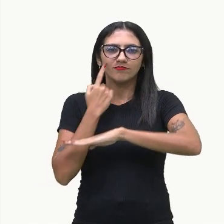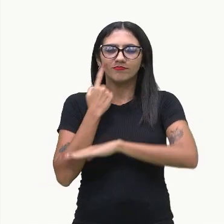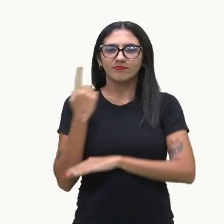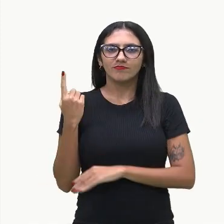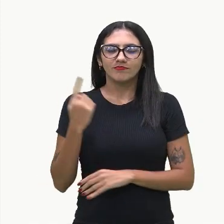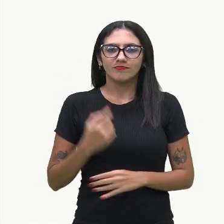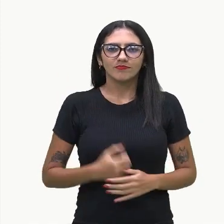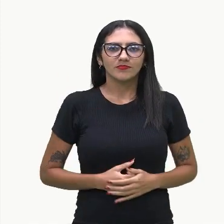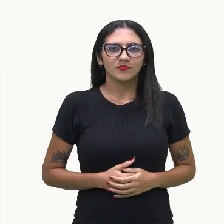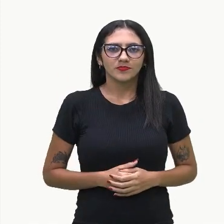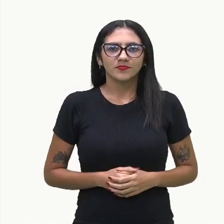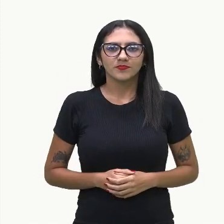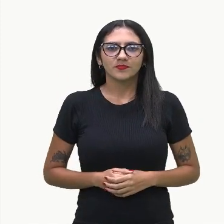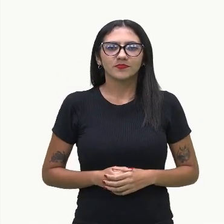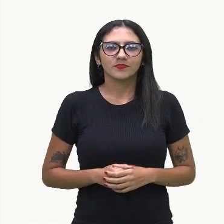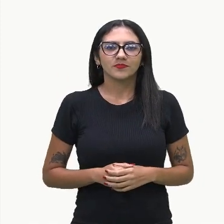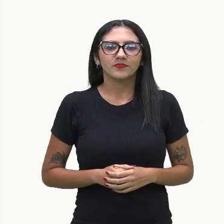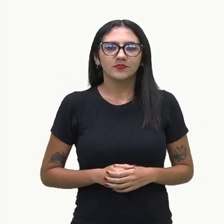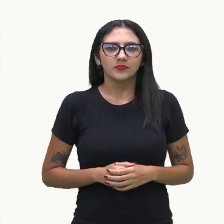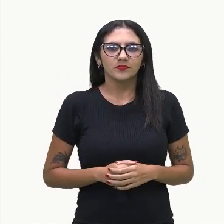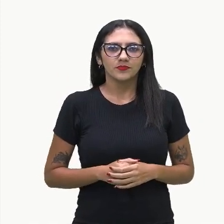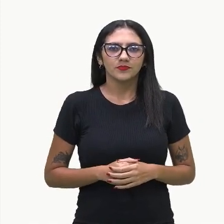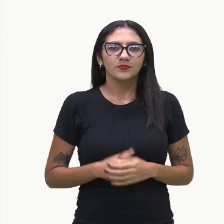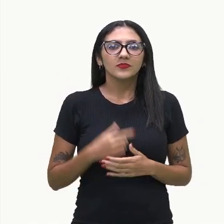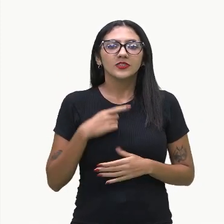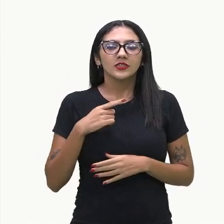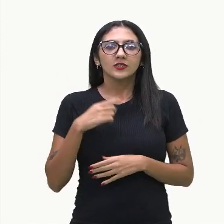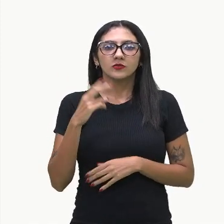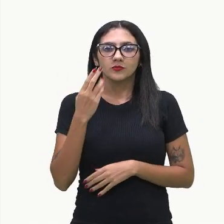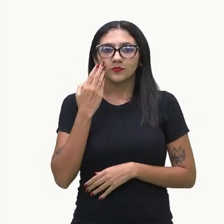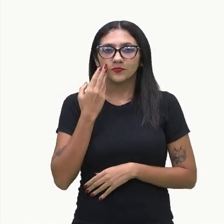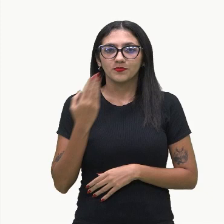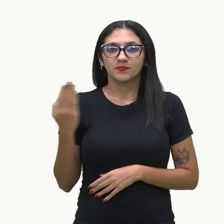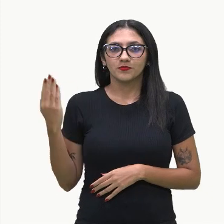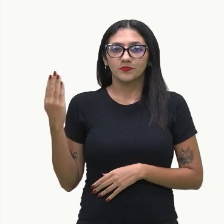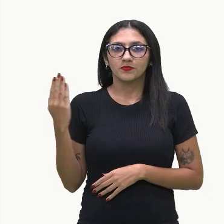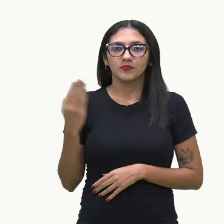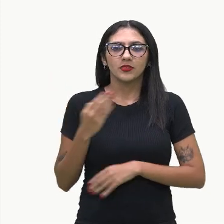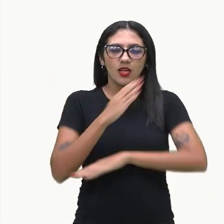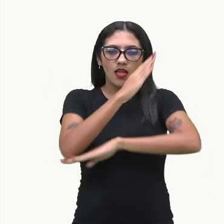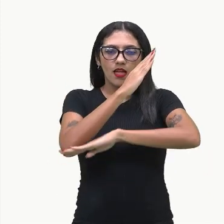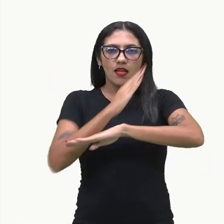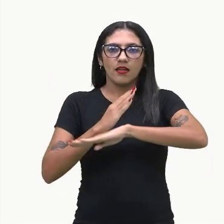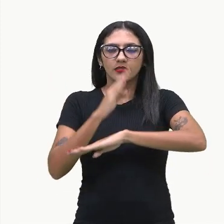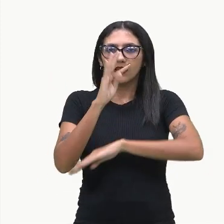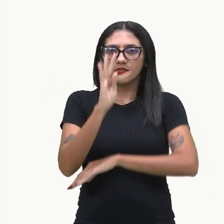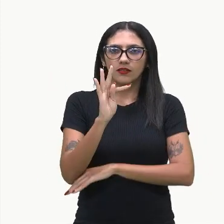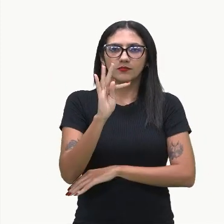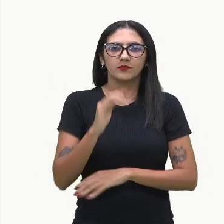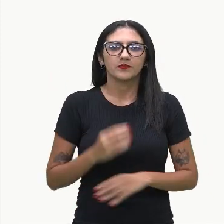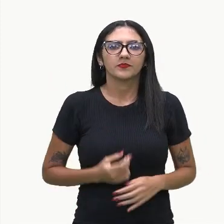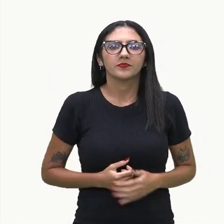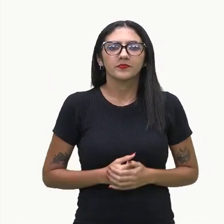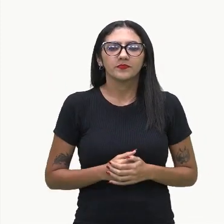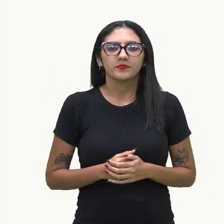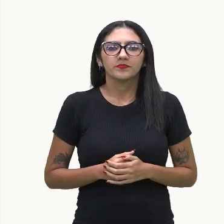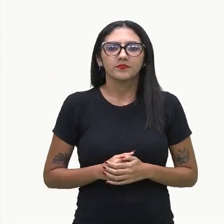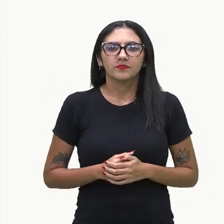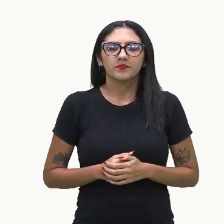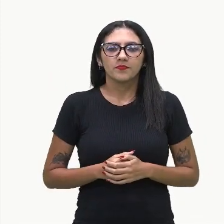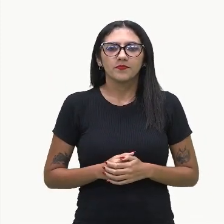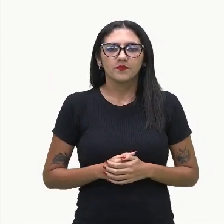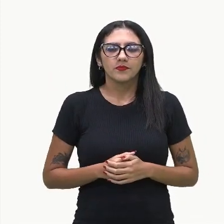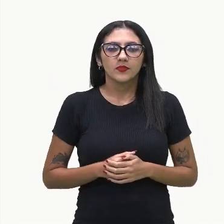uma reta transversal, que aqui nós chamamos de reta T. Mas avançando aqui no nosso